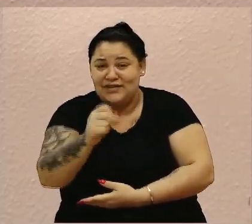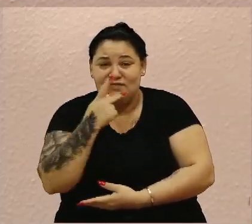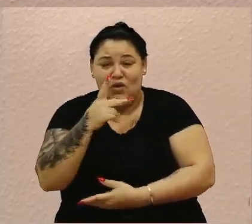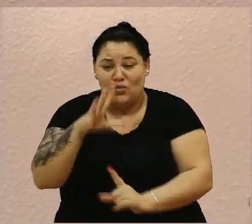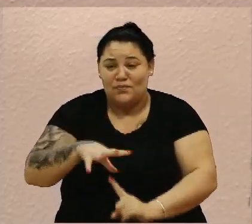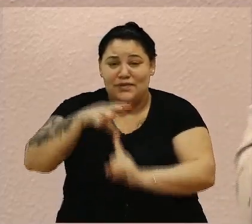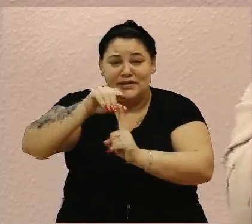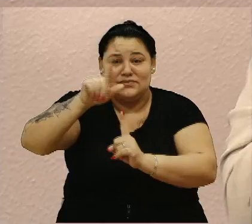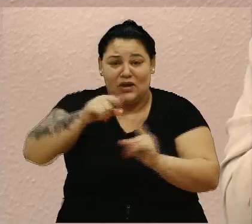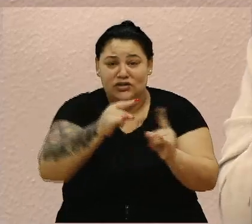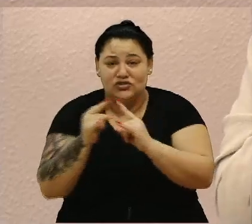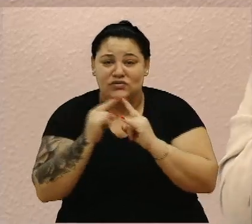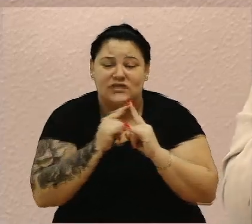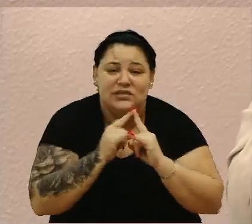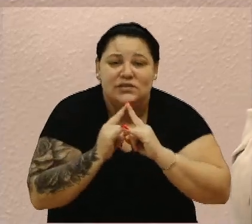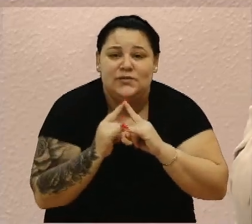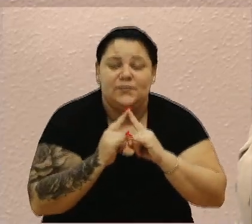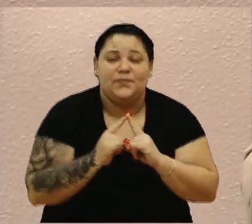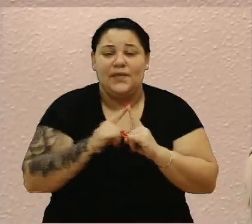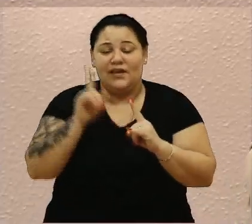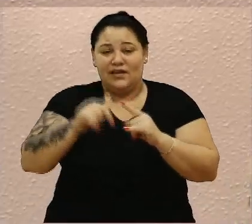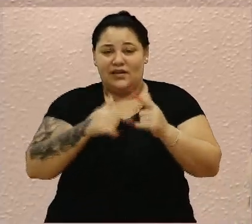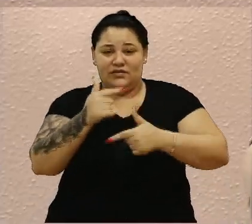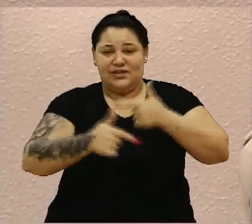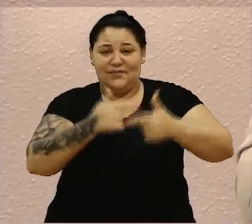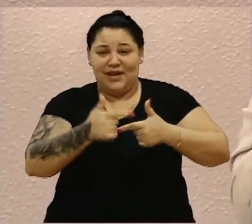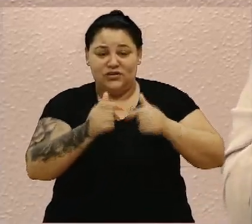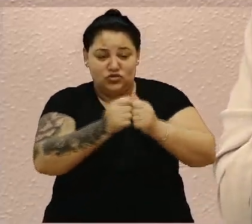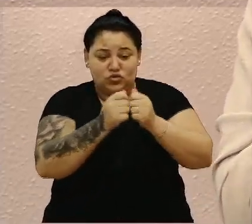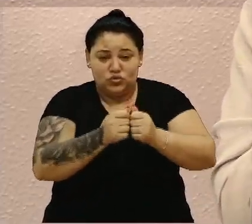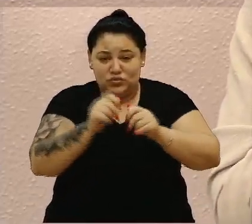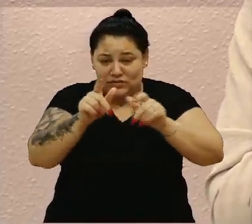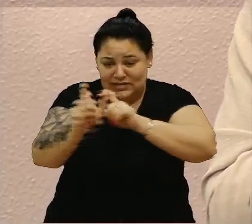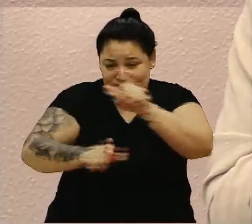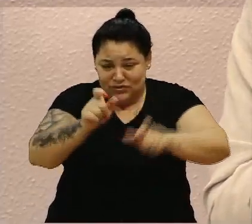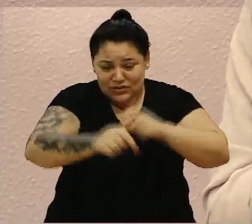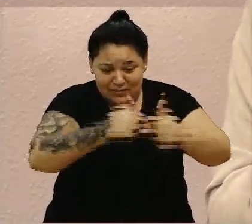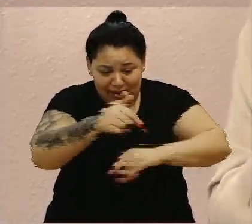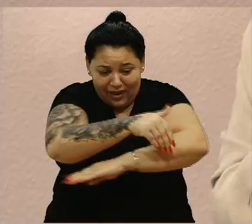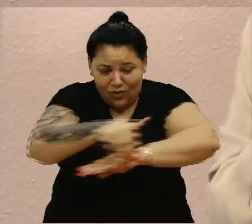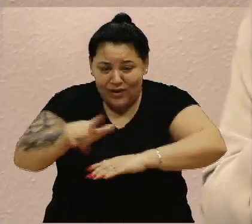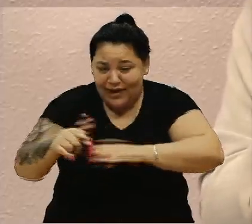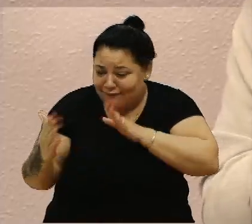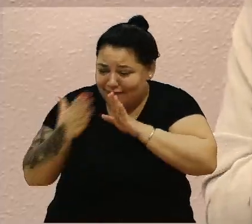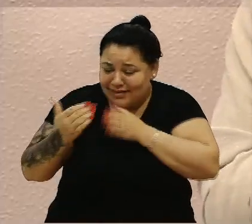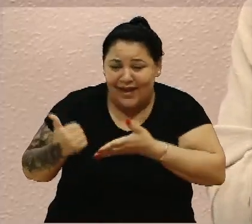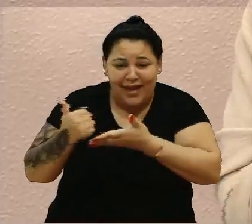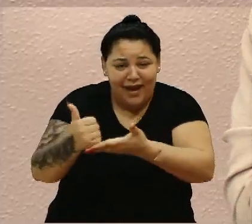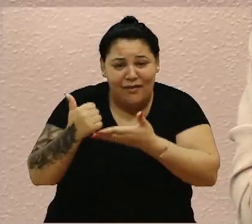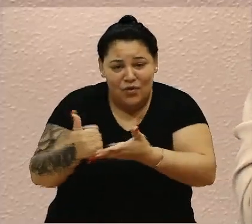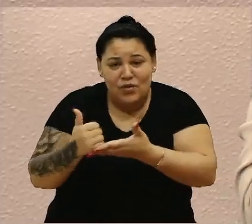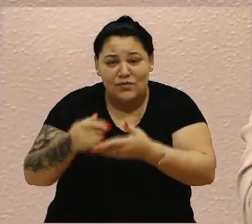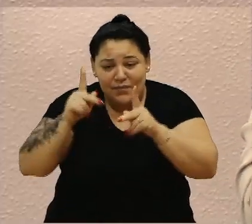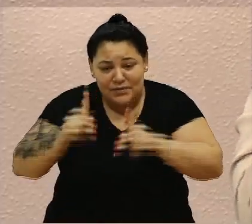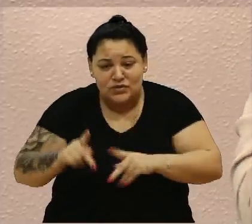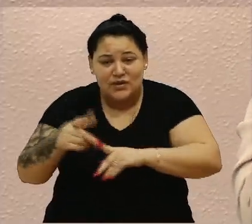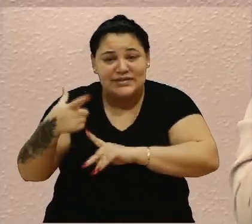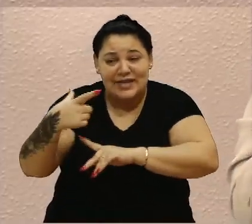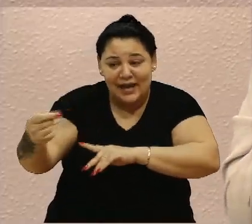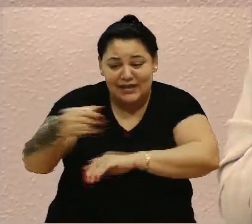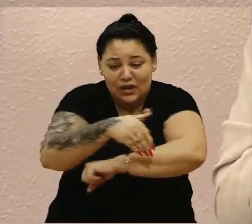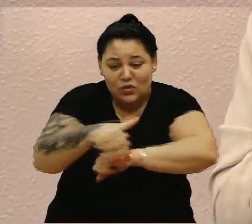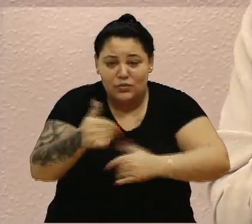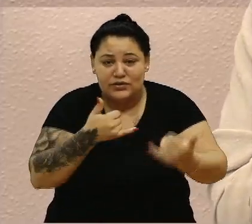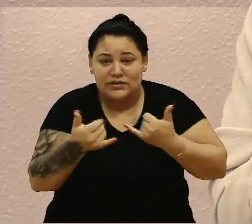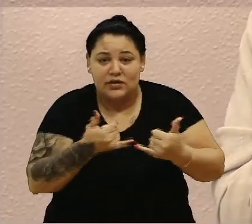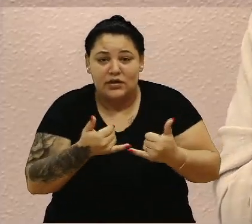da fundação é o trabalho com as pessoas em situação de rua, que querem enfrentar, querem dar suporte para as pessoas saírem da rua, por exemplo, e aí